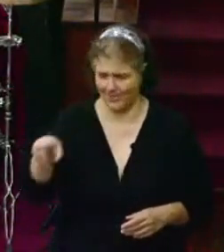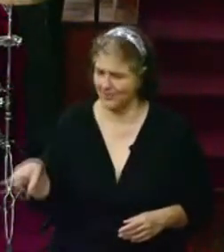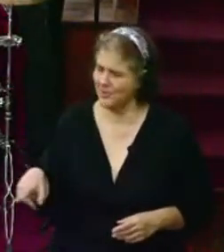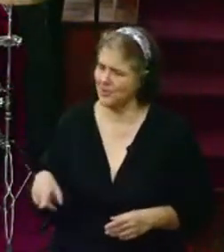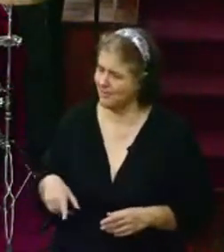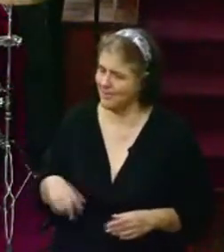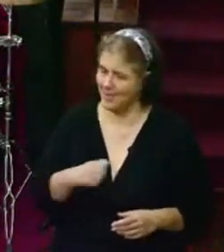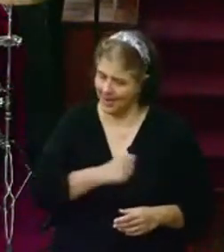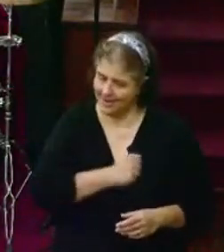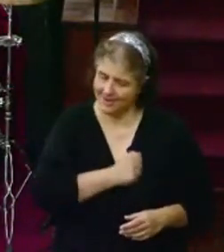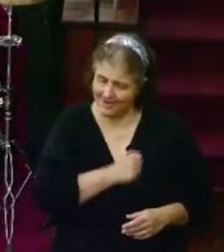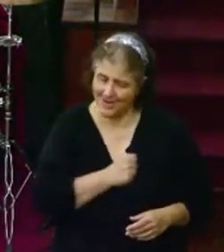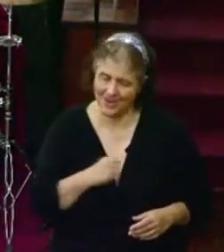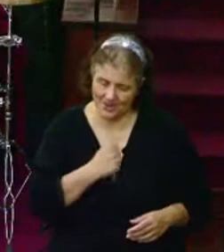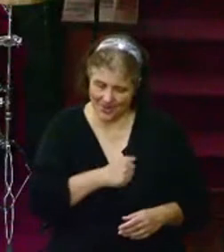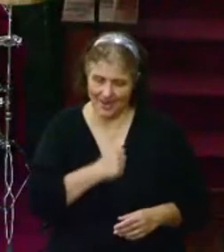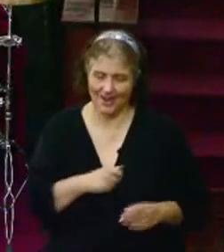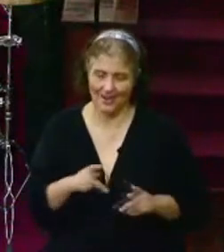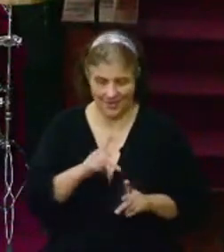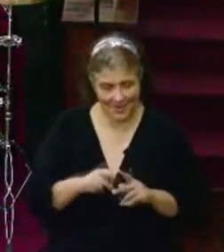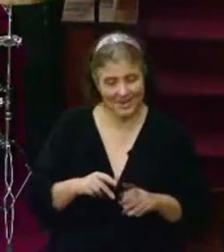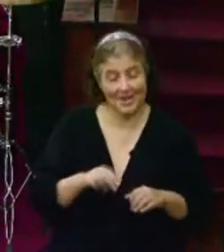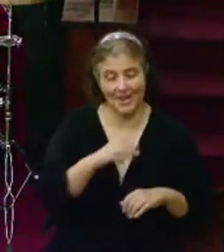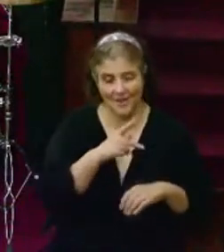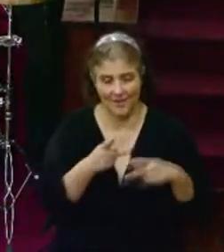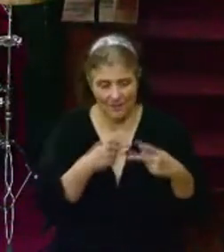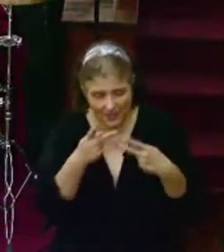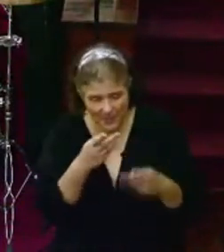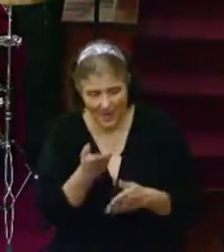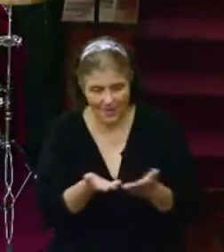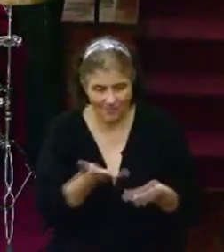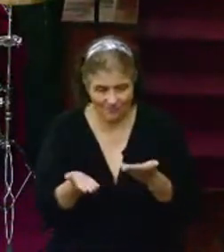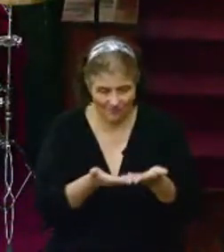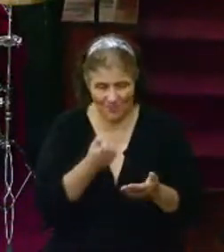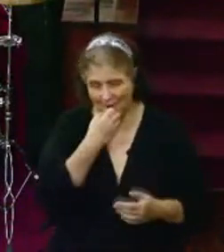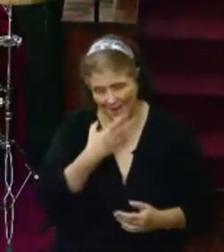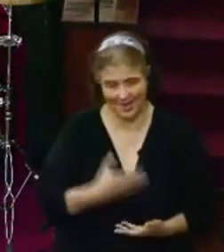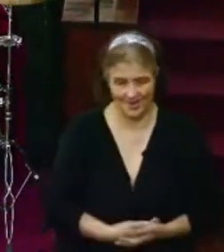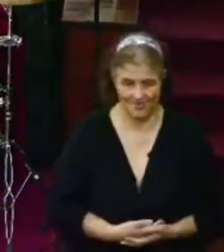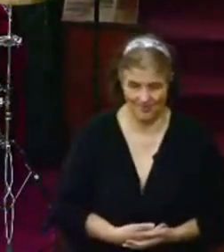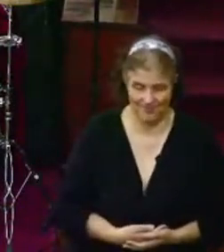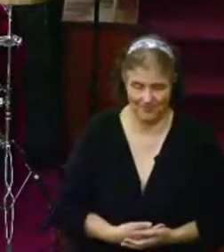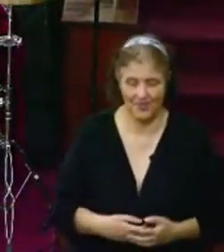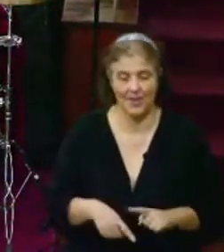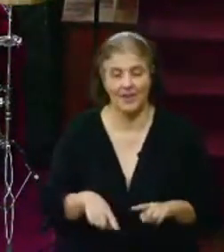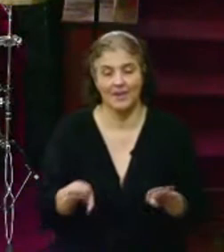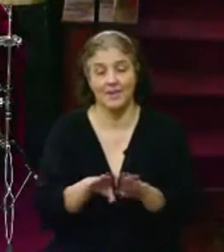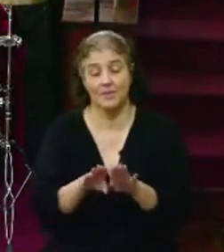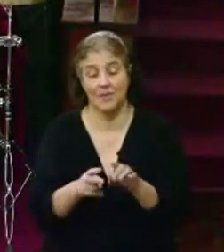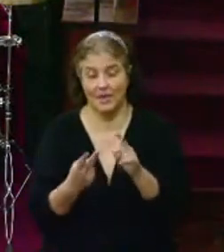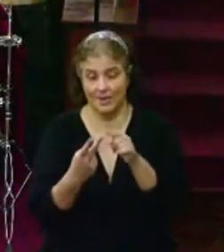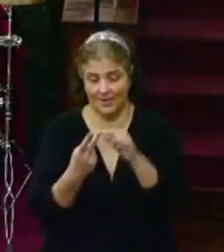povo. Mas não bastasse isso, provavelmente esse centurião também tinha uma boa situação financeira, diz o texto que